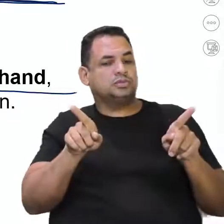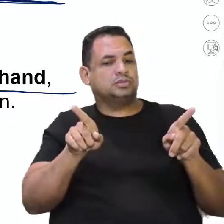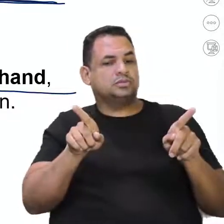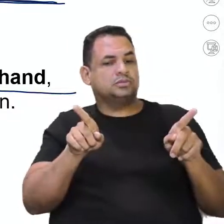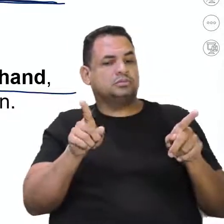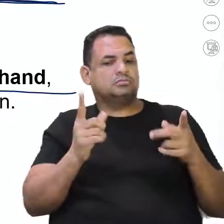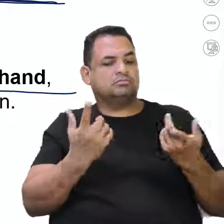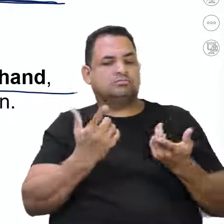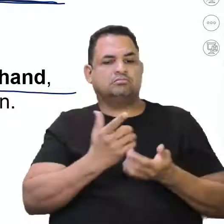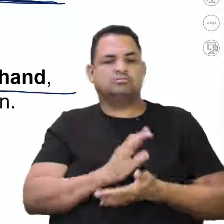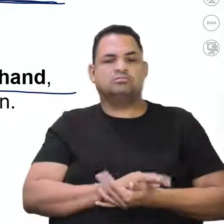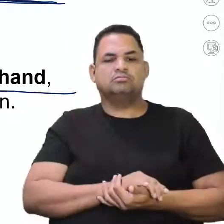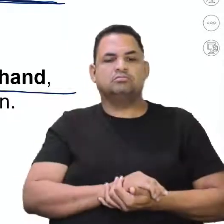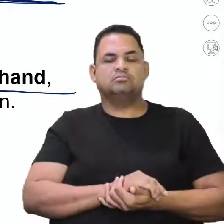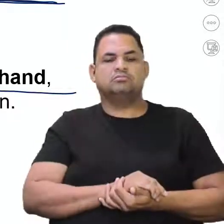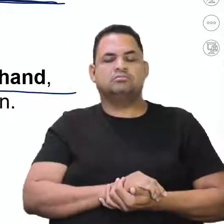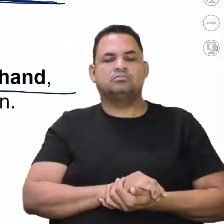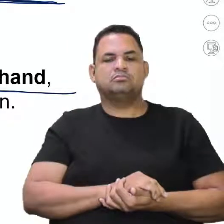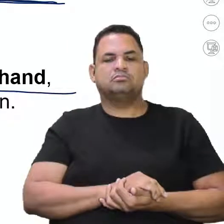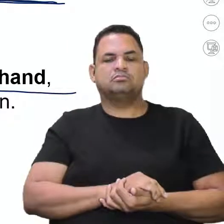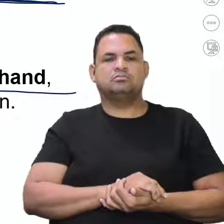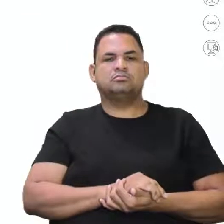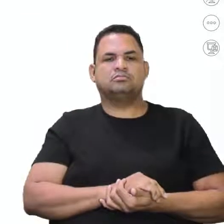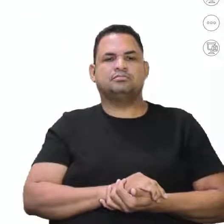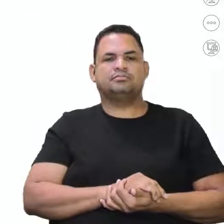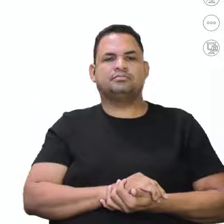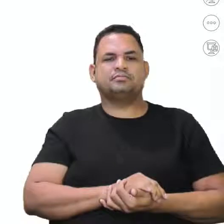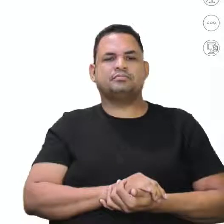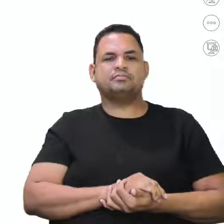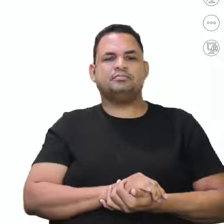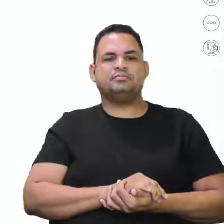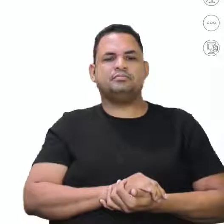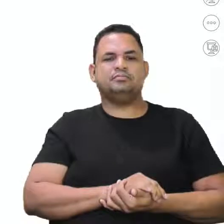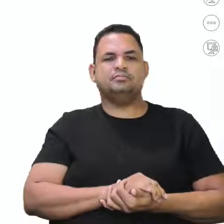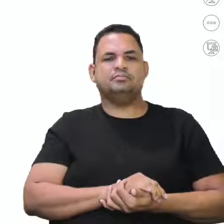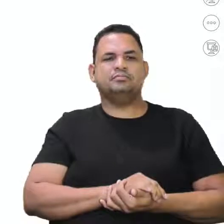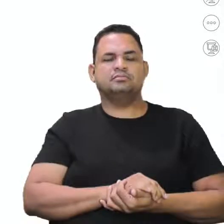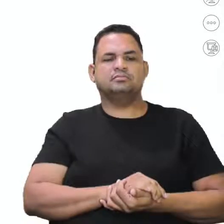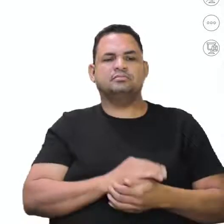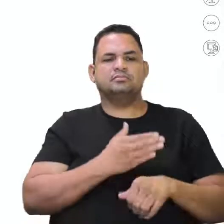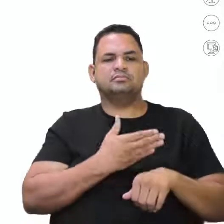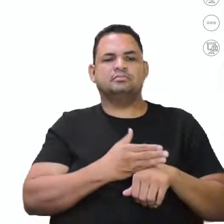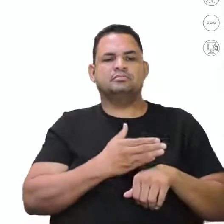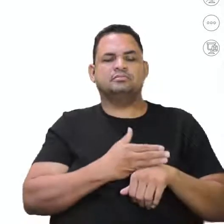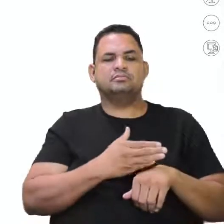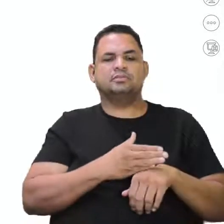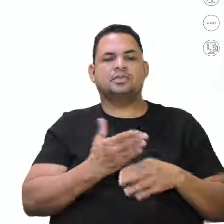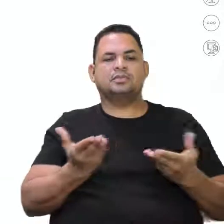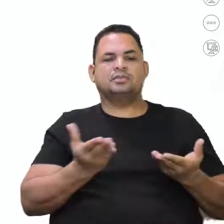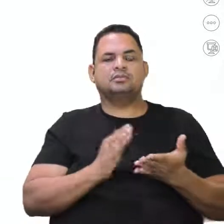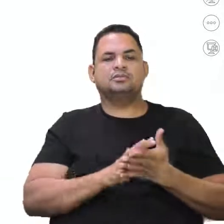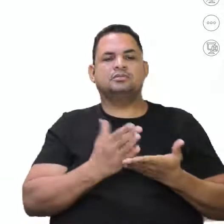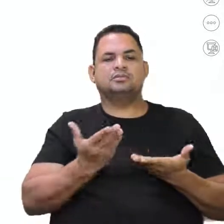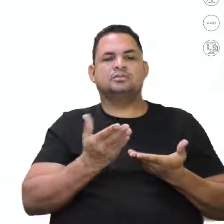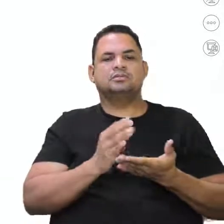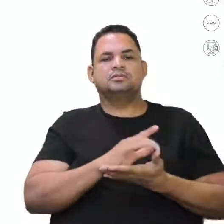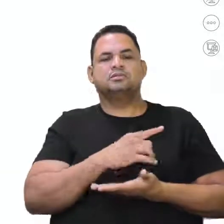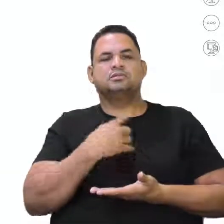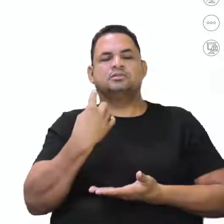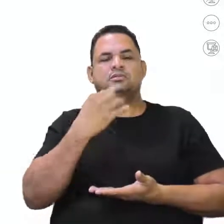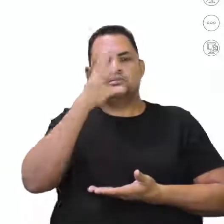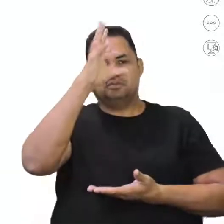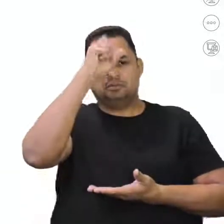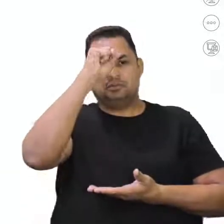um contraste, certo? Vamos seguir? Let's practice! Agora sim, a gente vai colocar em prática o que a gente aprendeu